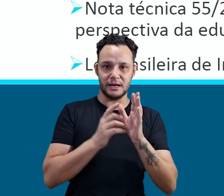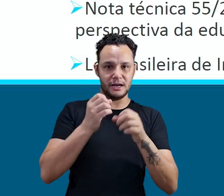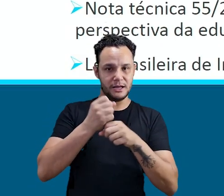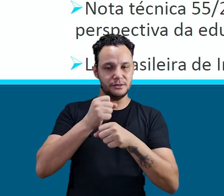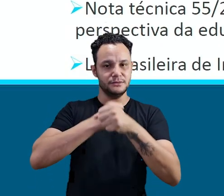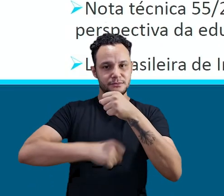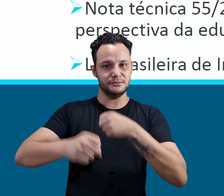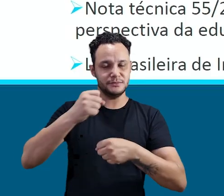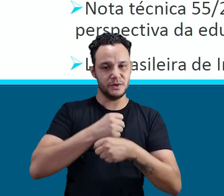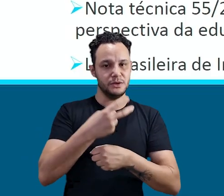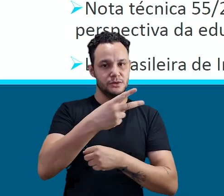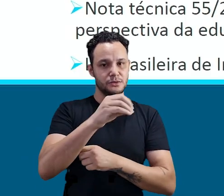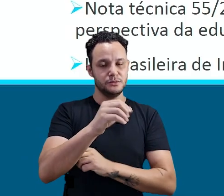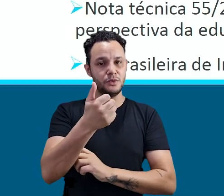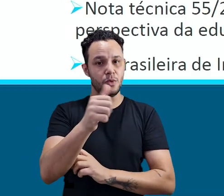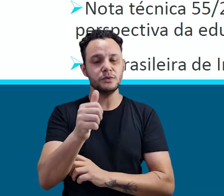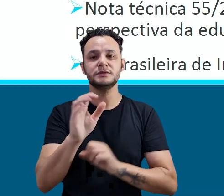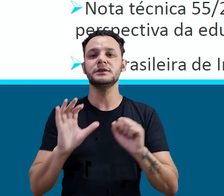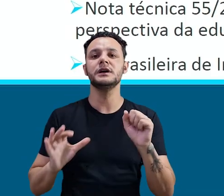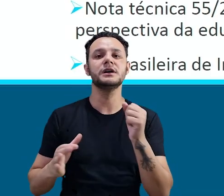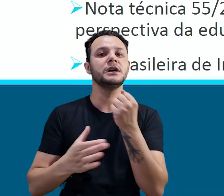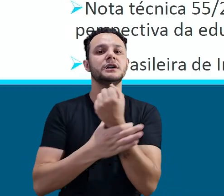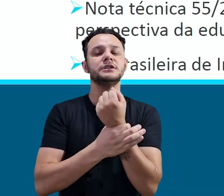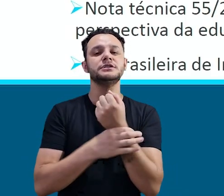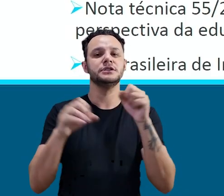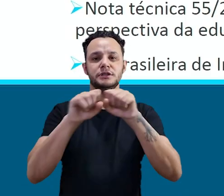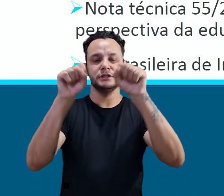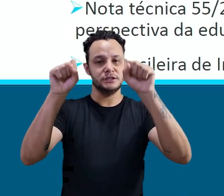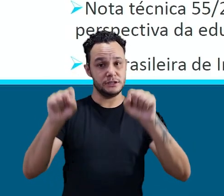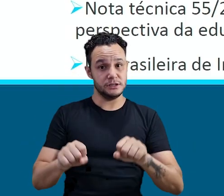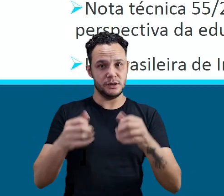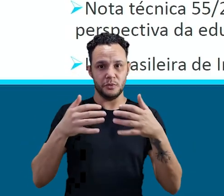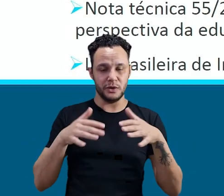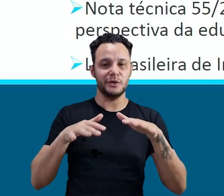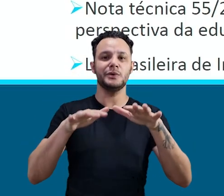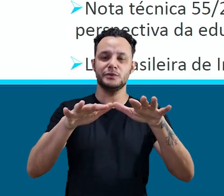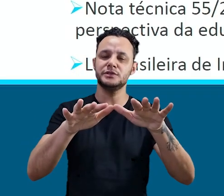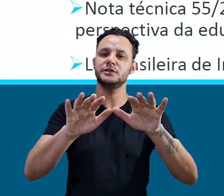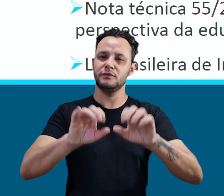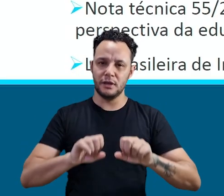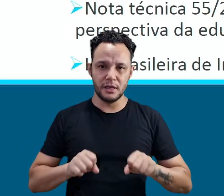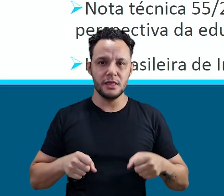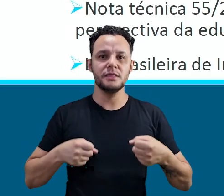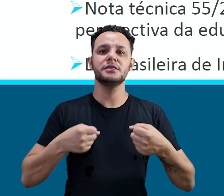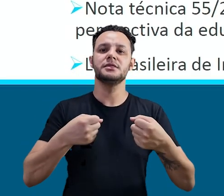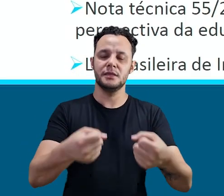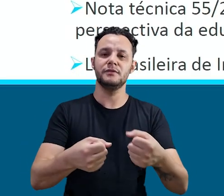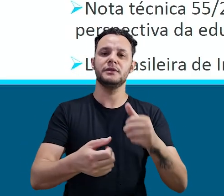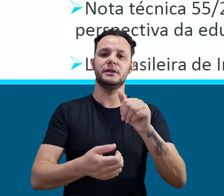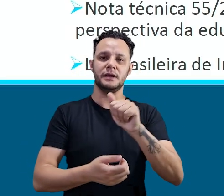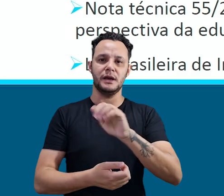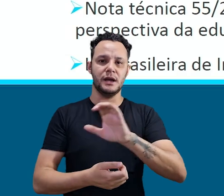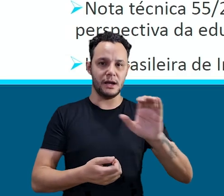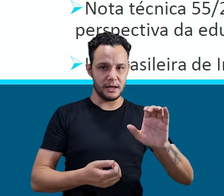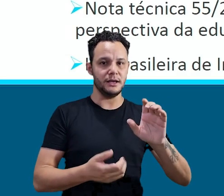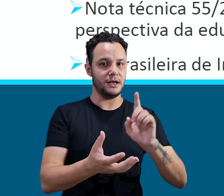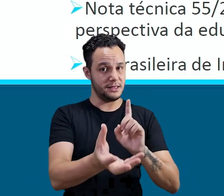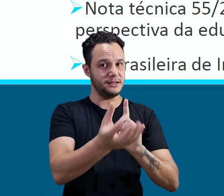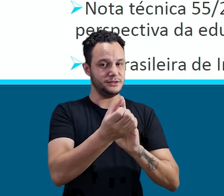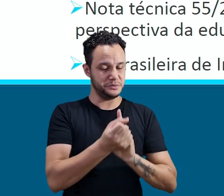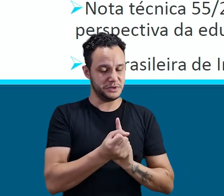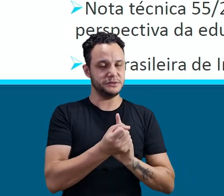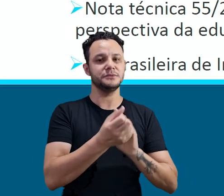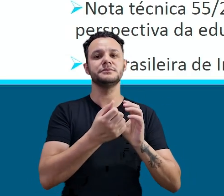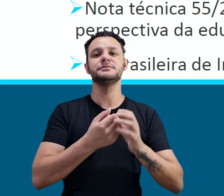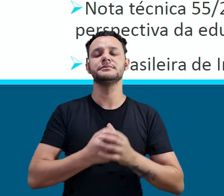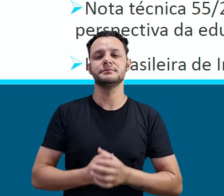decreto de 2011 que visa garantir um sistema educacional inclusivo em todos os níveis, garantindo o AE e definindo aspectos